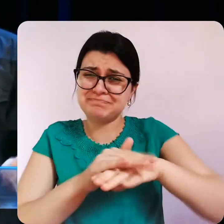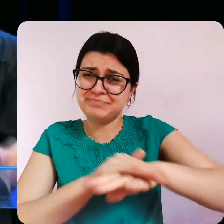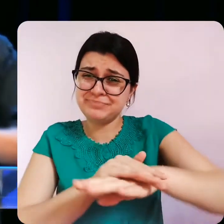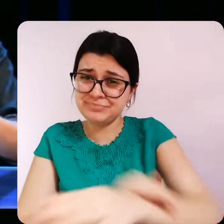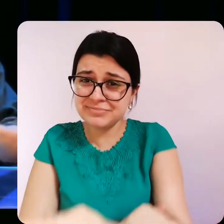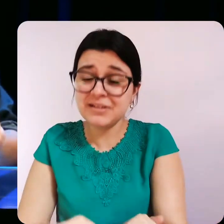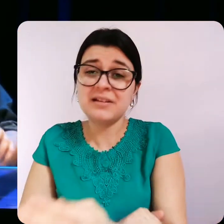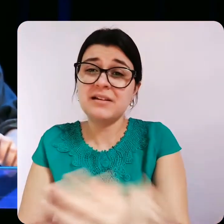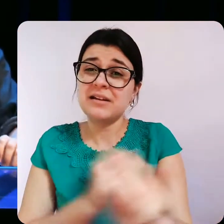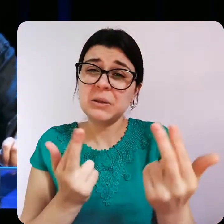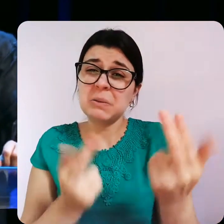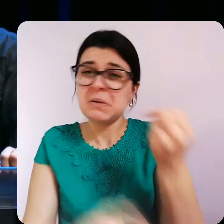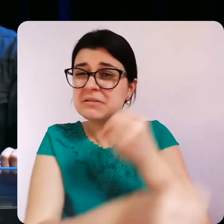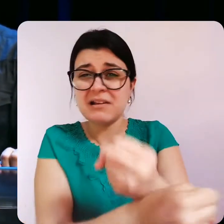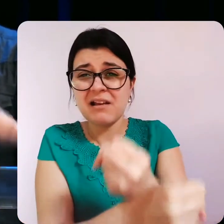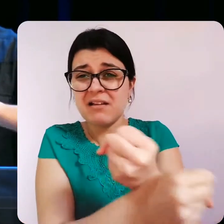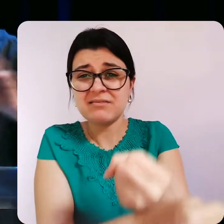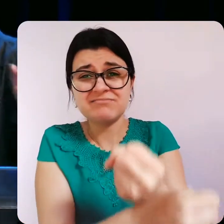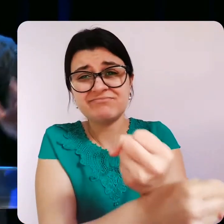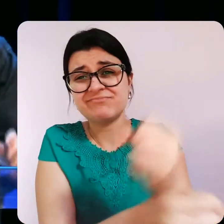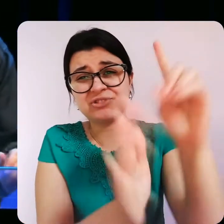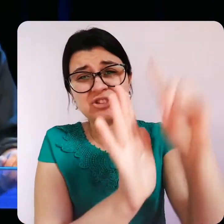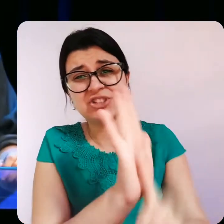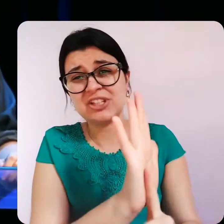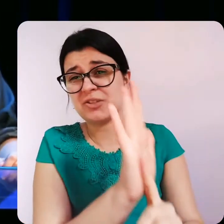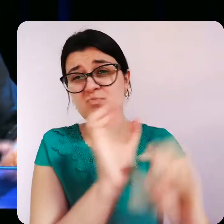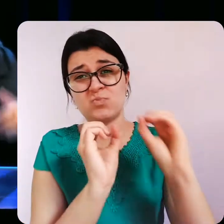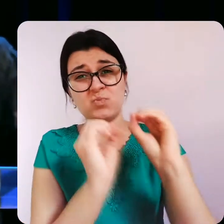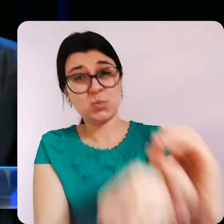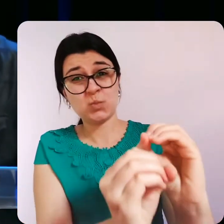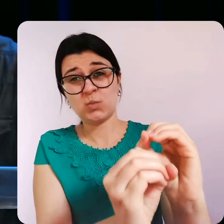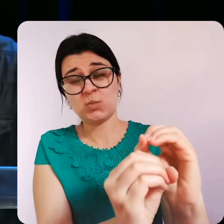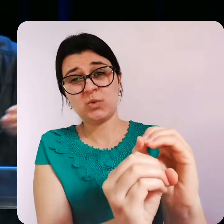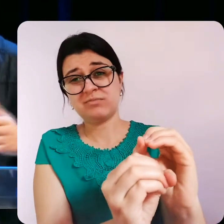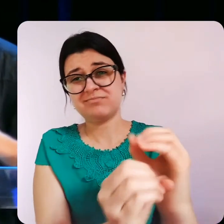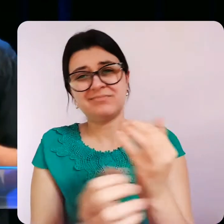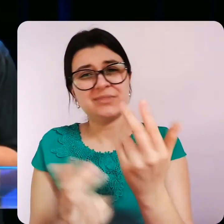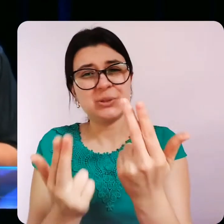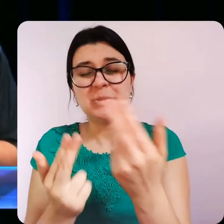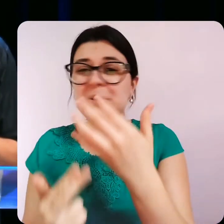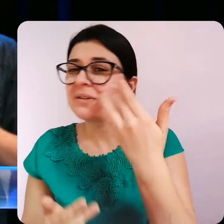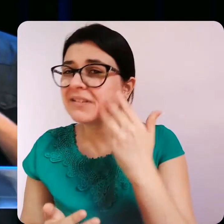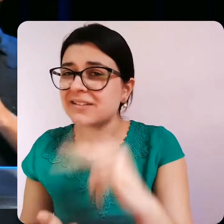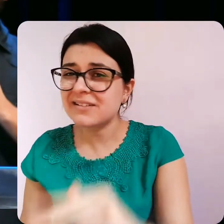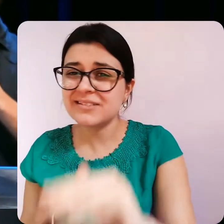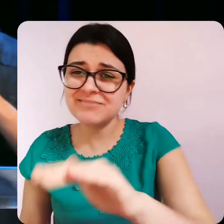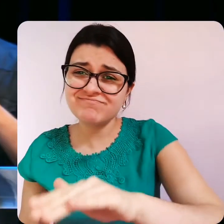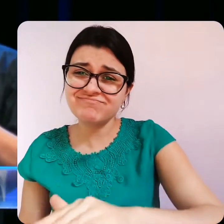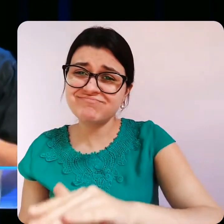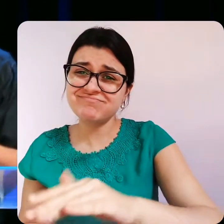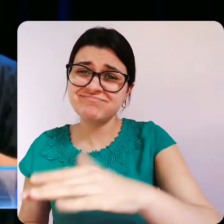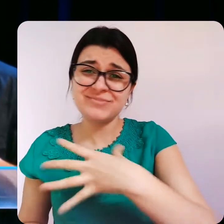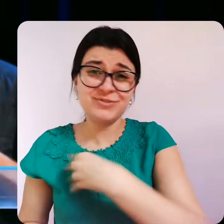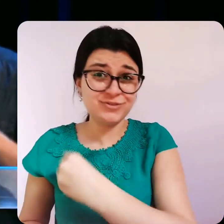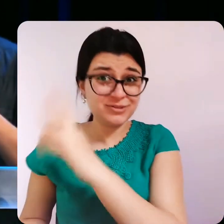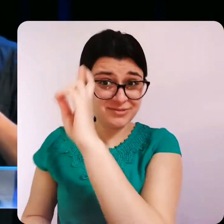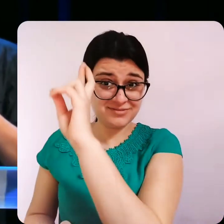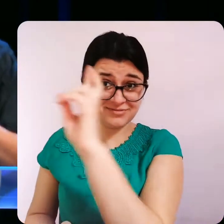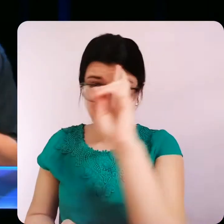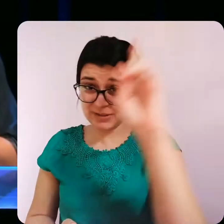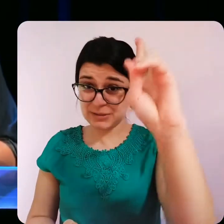dono, não tem direito a nada. Não tem direito a nada. Nós somos como escravos. E Paulo vai dizer por que nós estamos